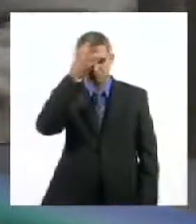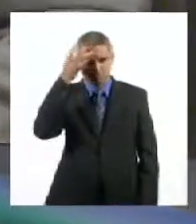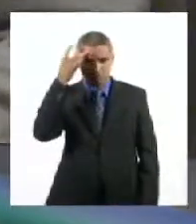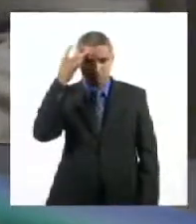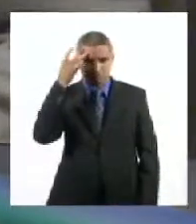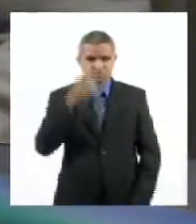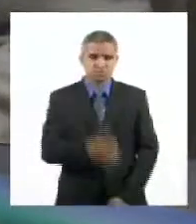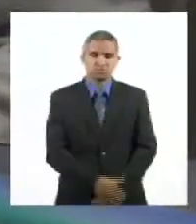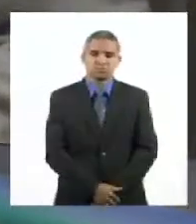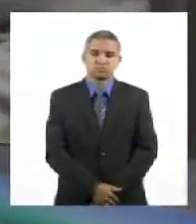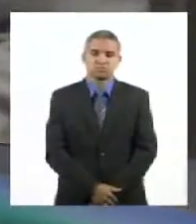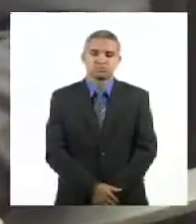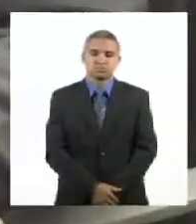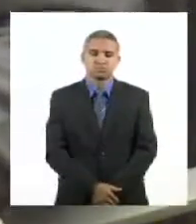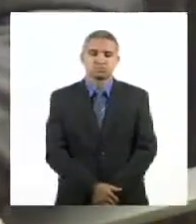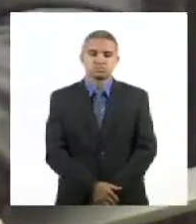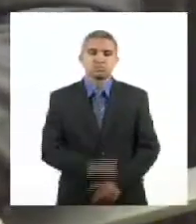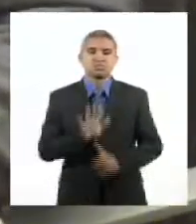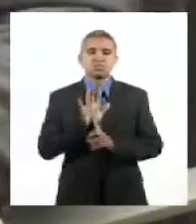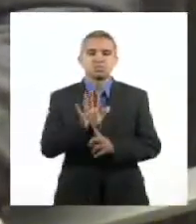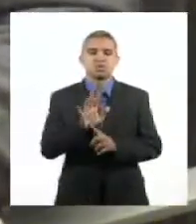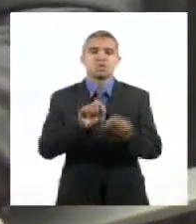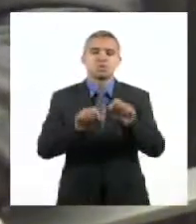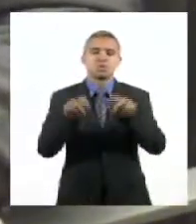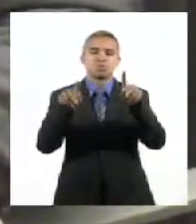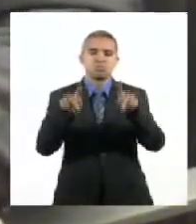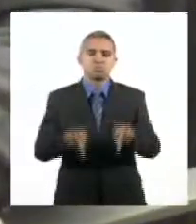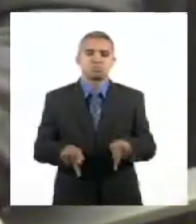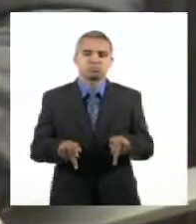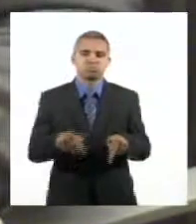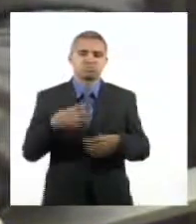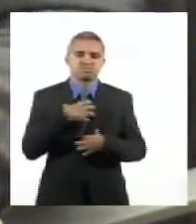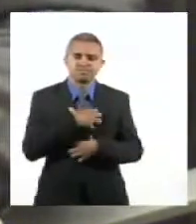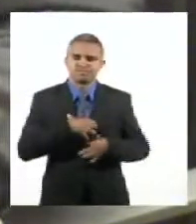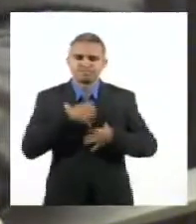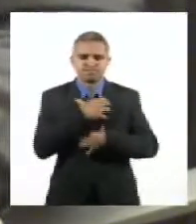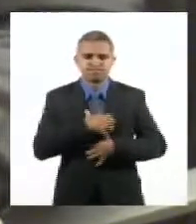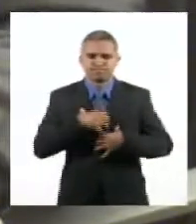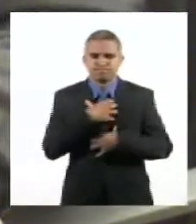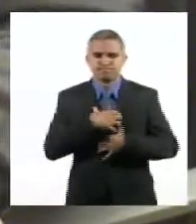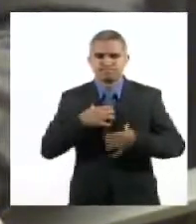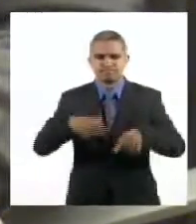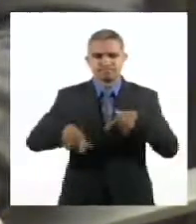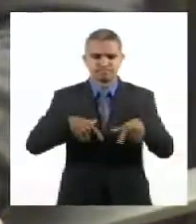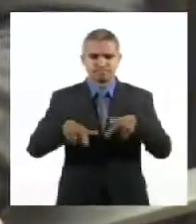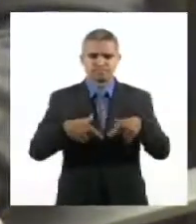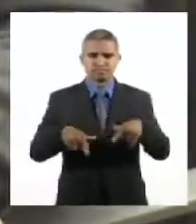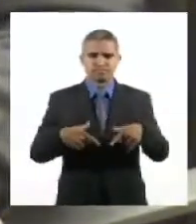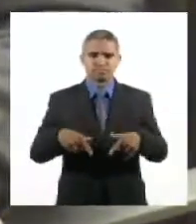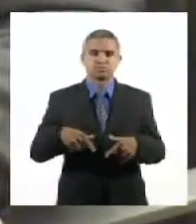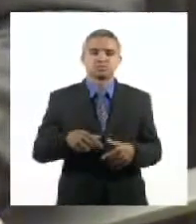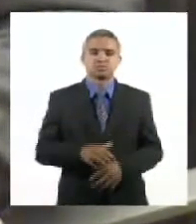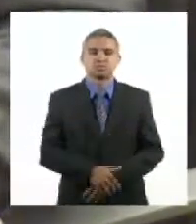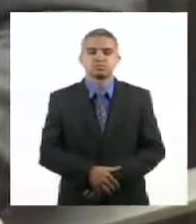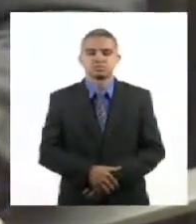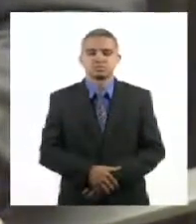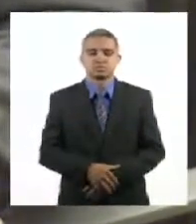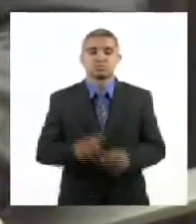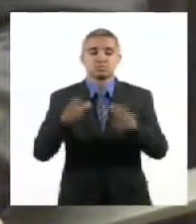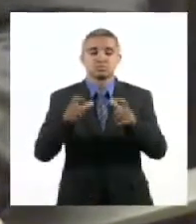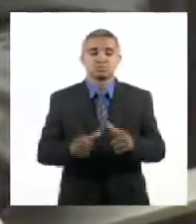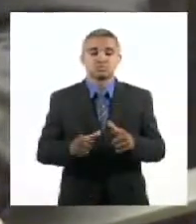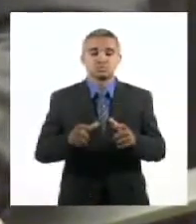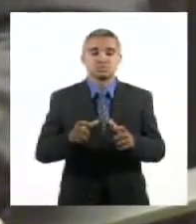demonstra a insatisfação da população com os serviços que estão sendo prestados, sobretudo no município de Passo do